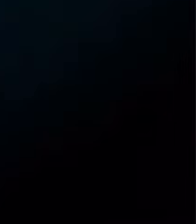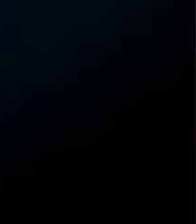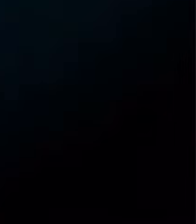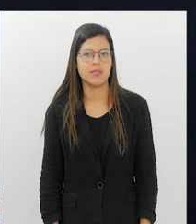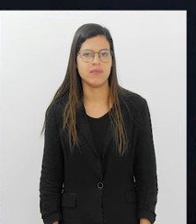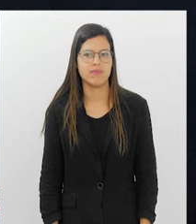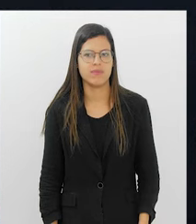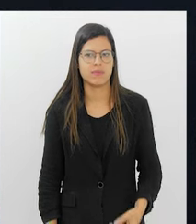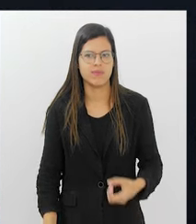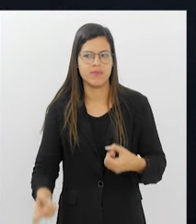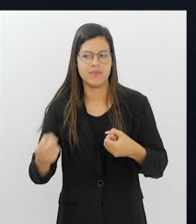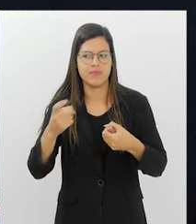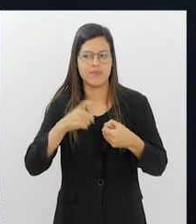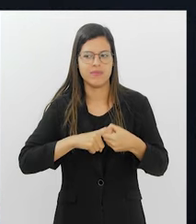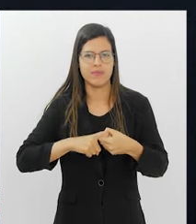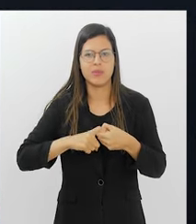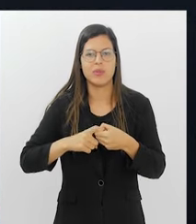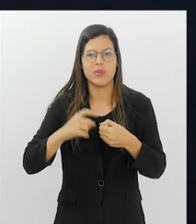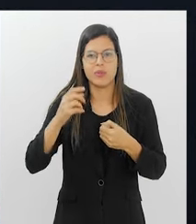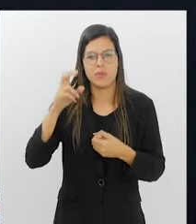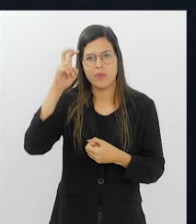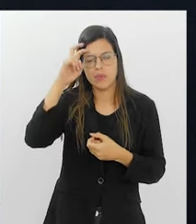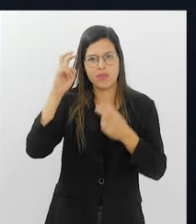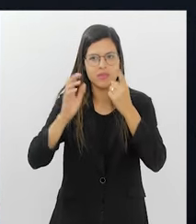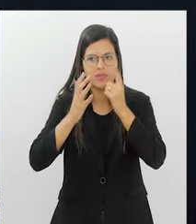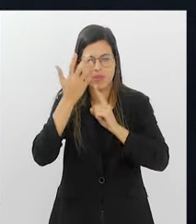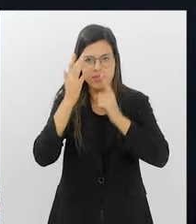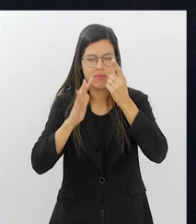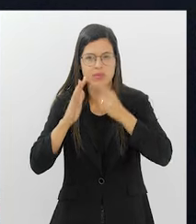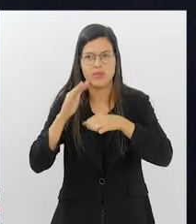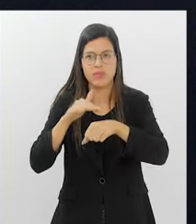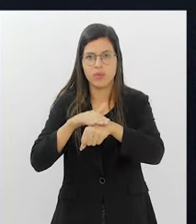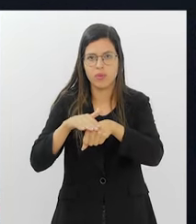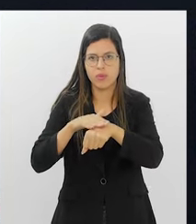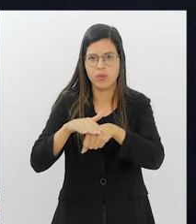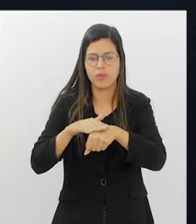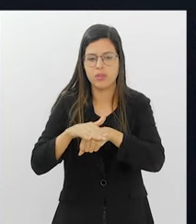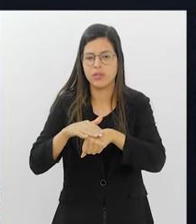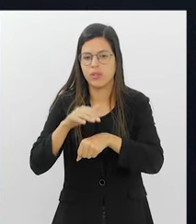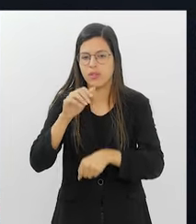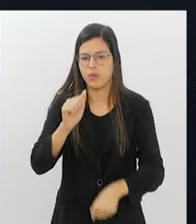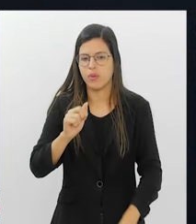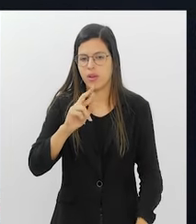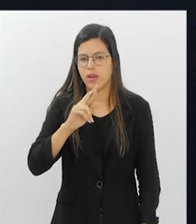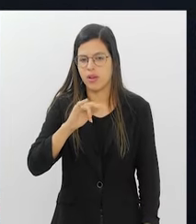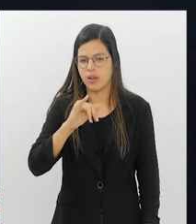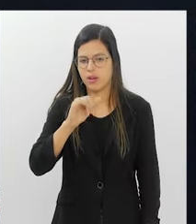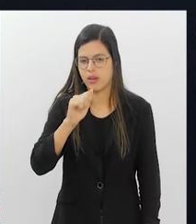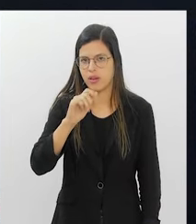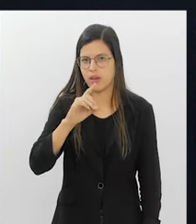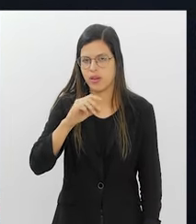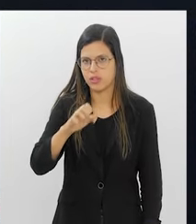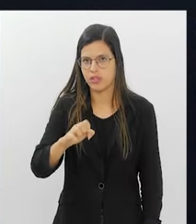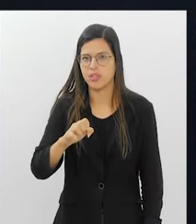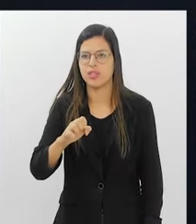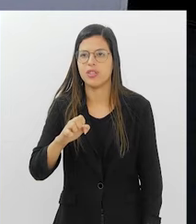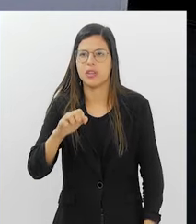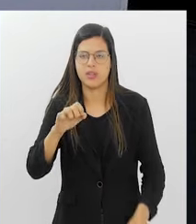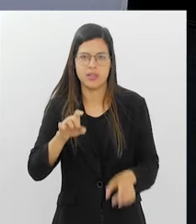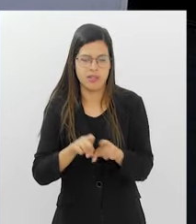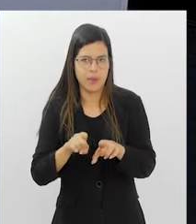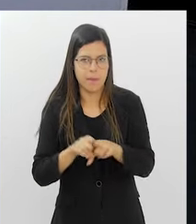Quintais Voltamos com o quinta com Quintais e eu sigo conversando com Ariadne Lax e Bruna